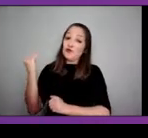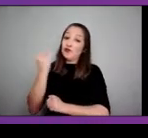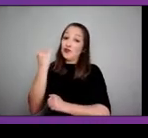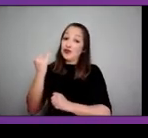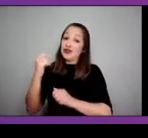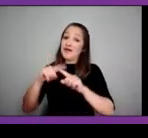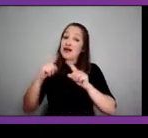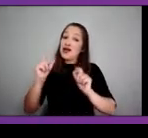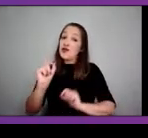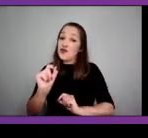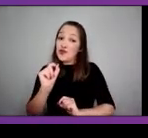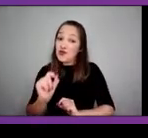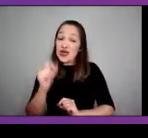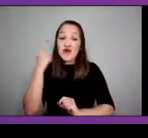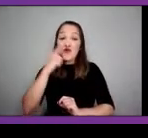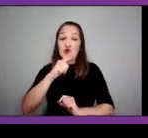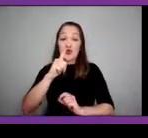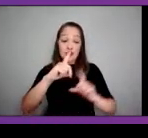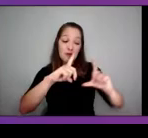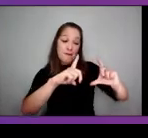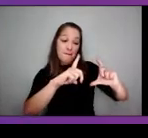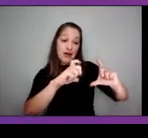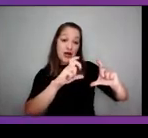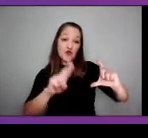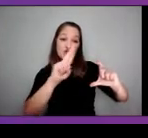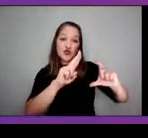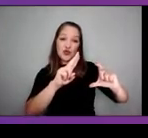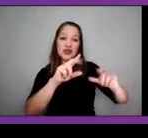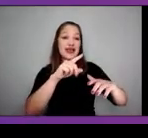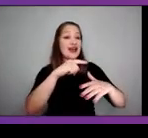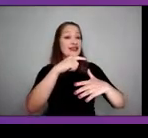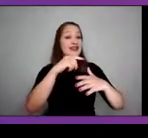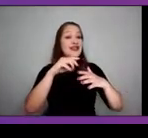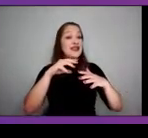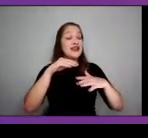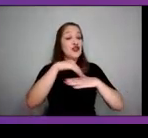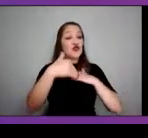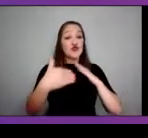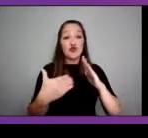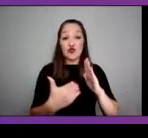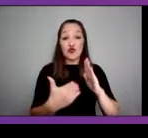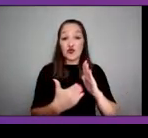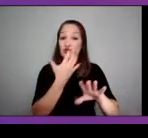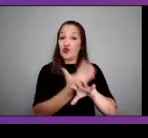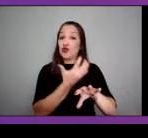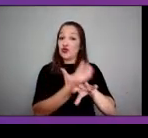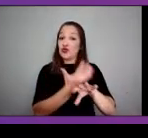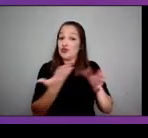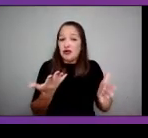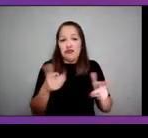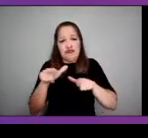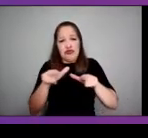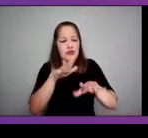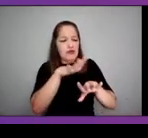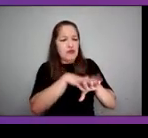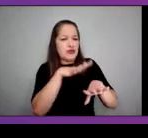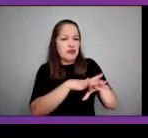decorrência de conseguir usar fotografia em todas as matérias né quer dizer nada impede que você faça um trabalho de matemática que você